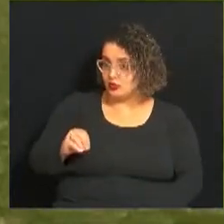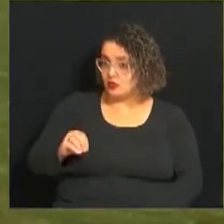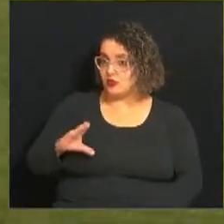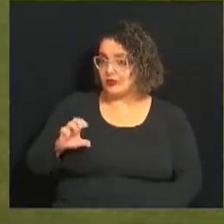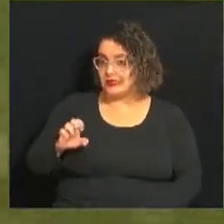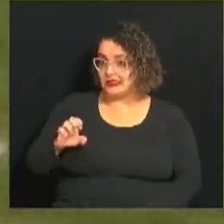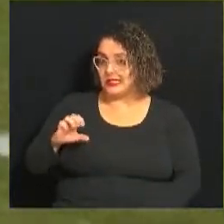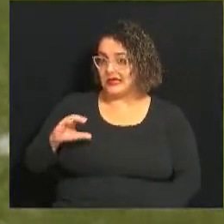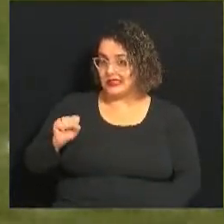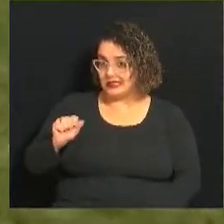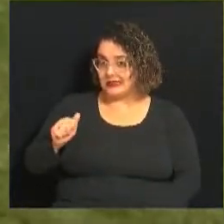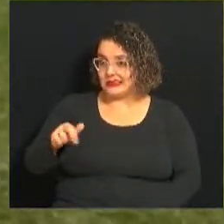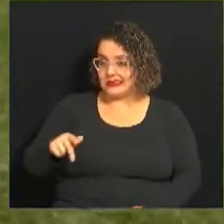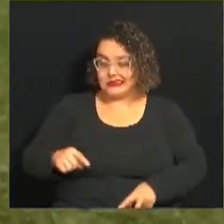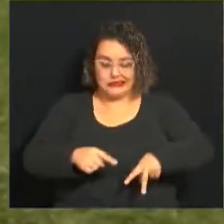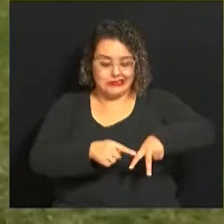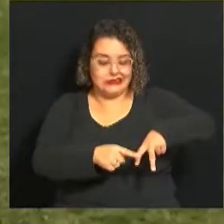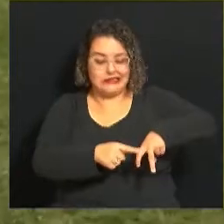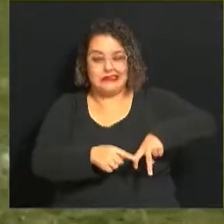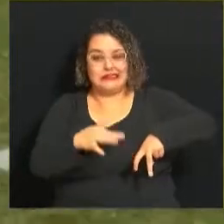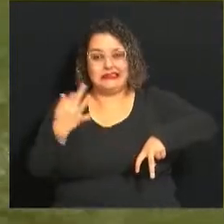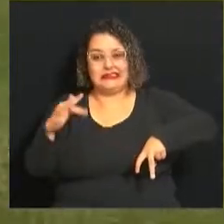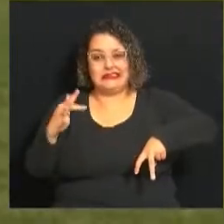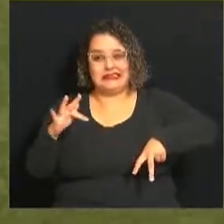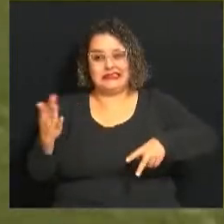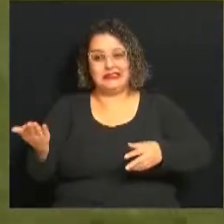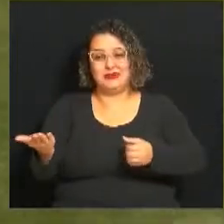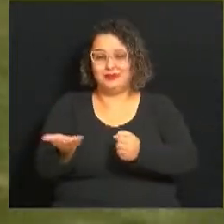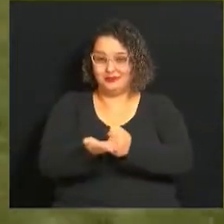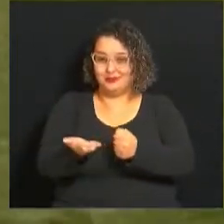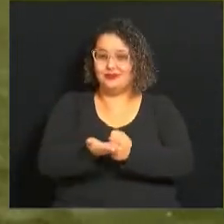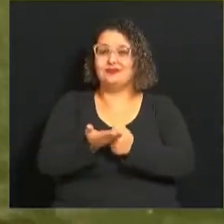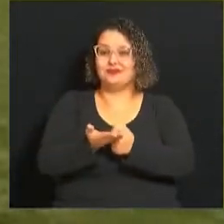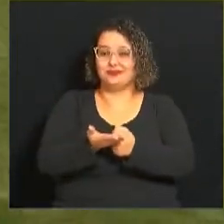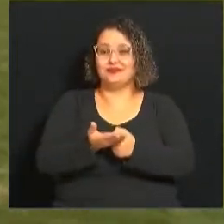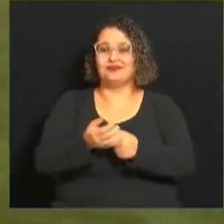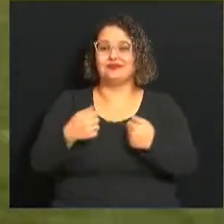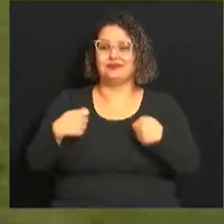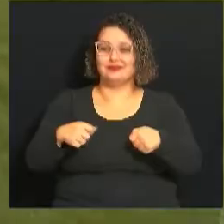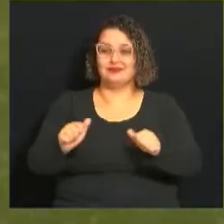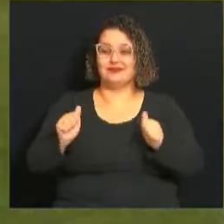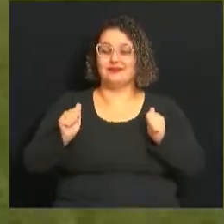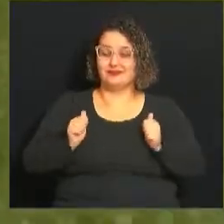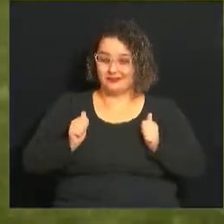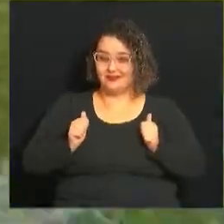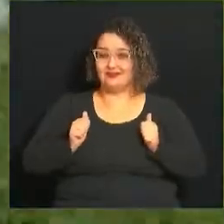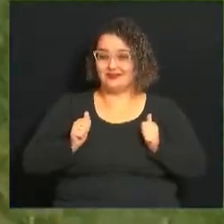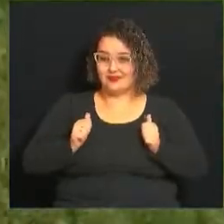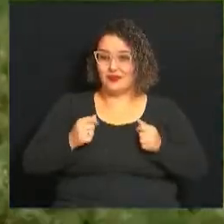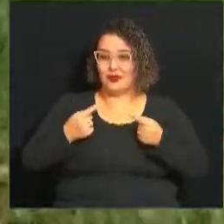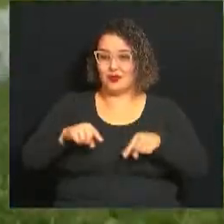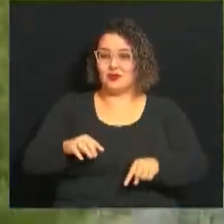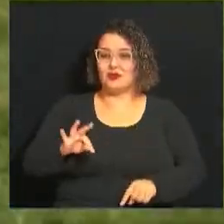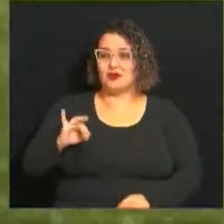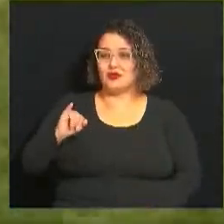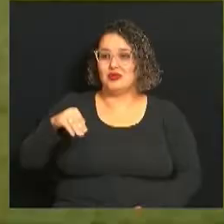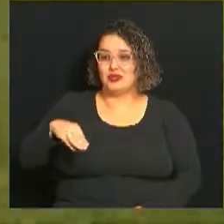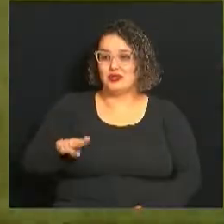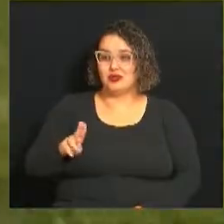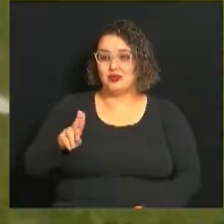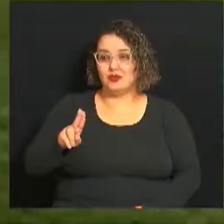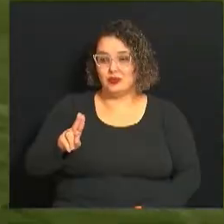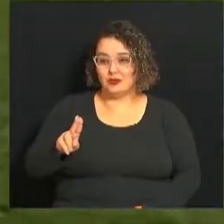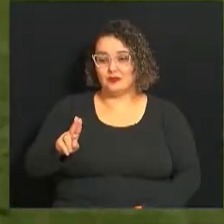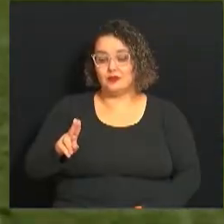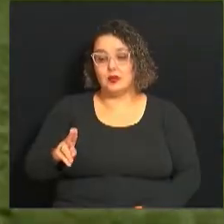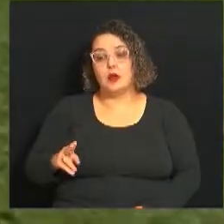e deixaram o campo no intervalo diante do confronto contra o Timbu. E claro que na semana de derby